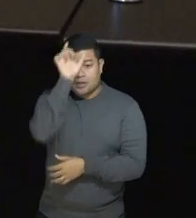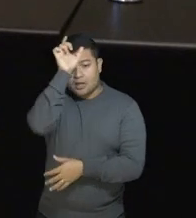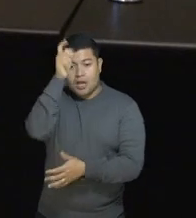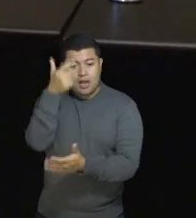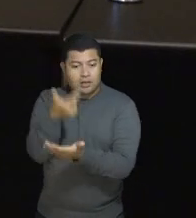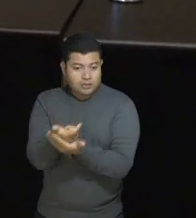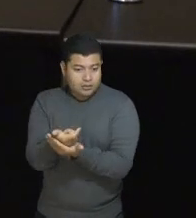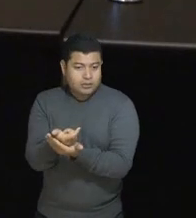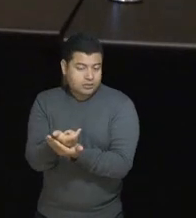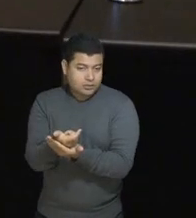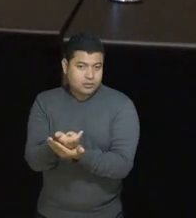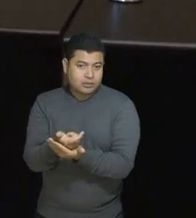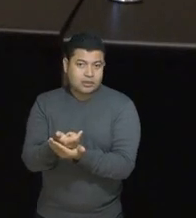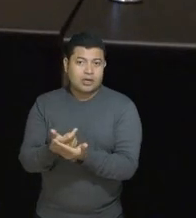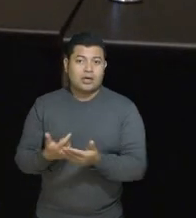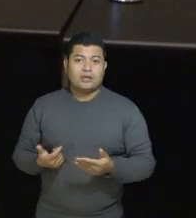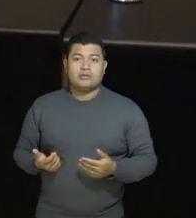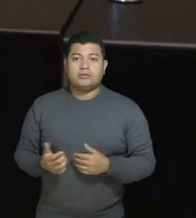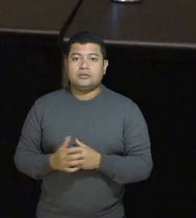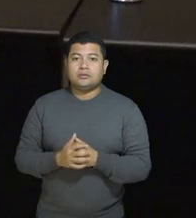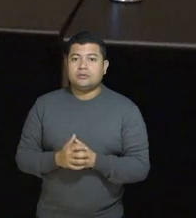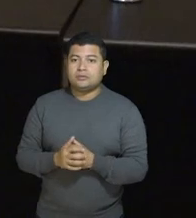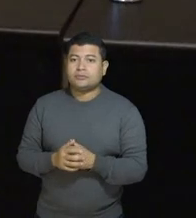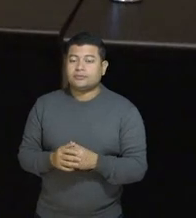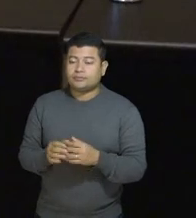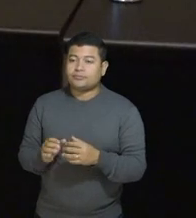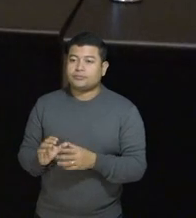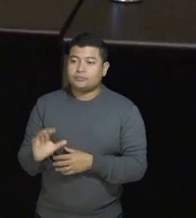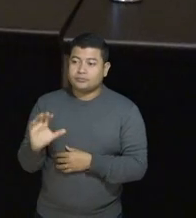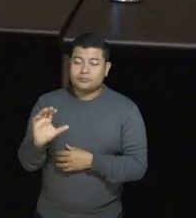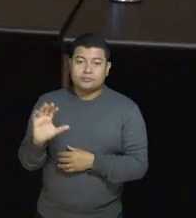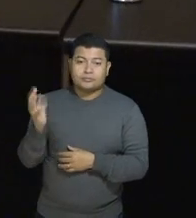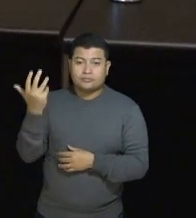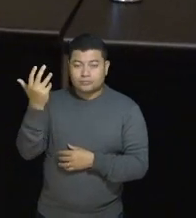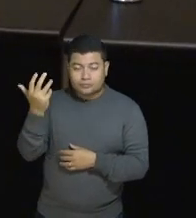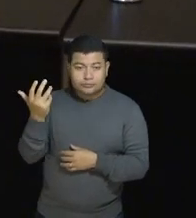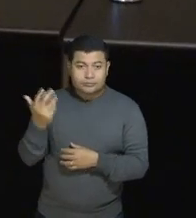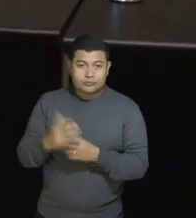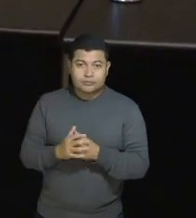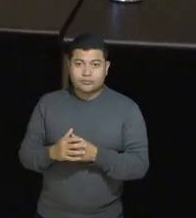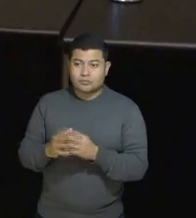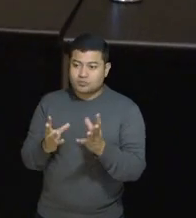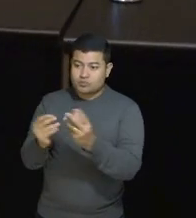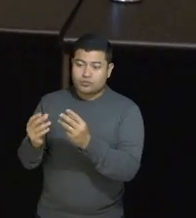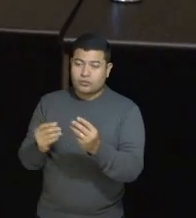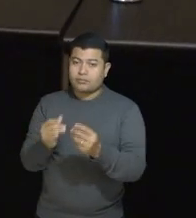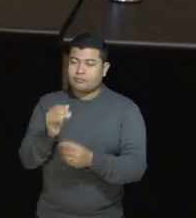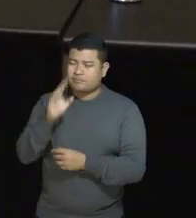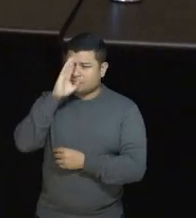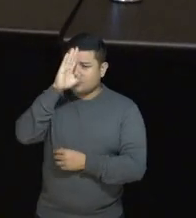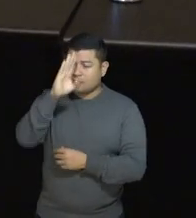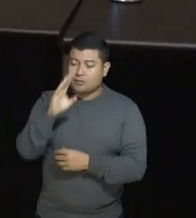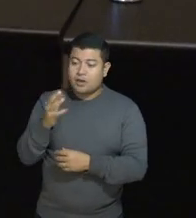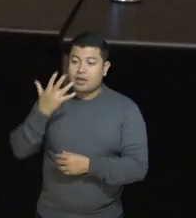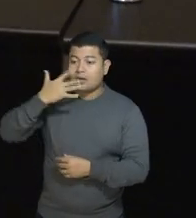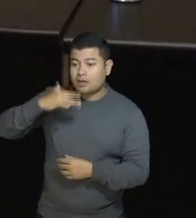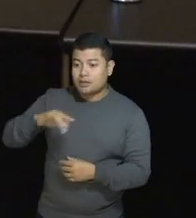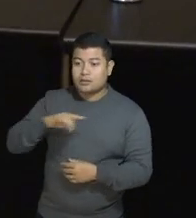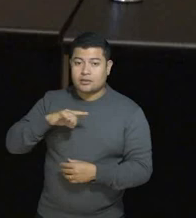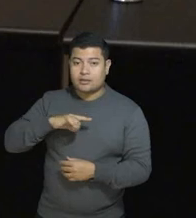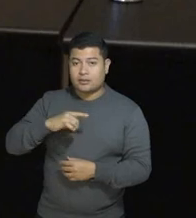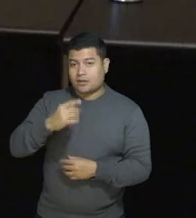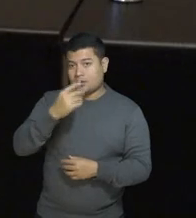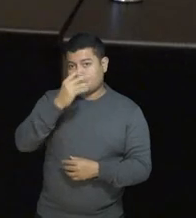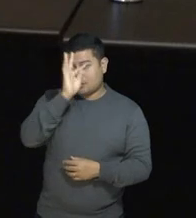sim, nesse público, e muito, principalmente quando a gente fala em crianças com TDAH. Vocês vão me ouvir